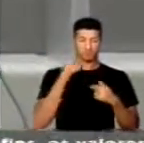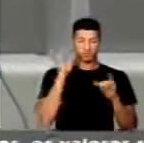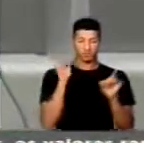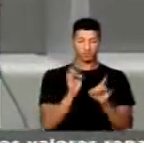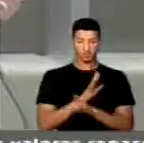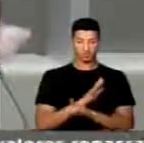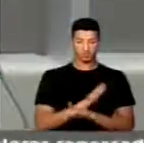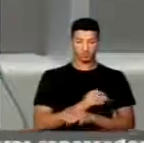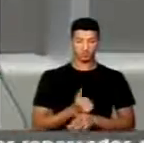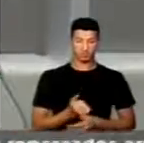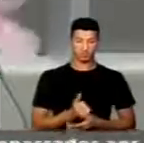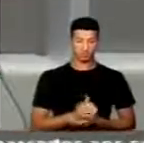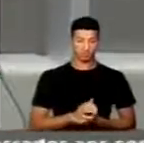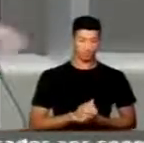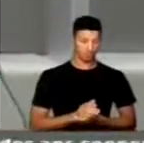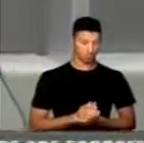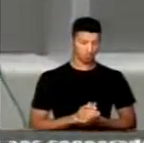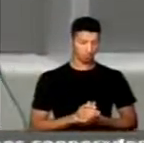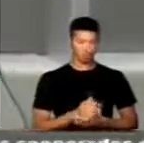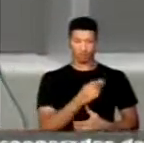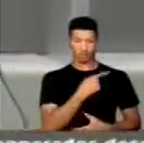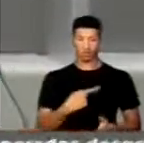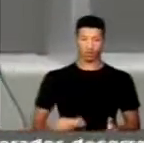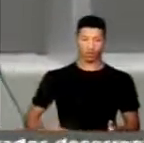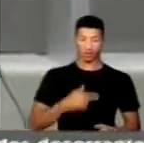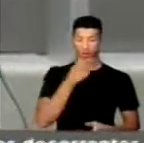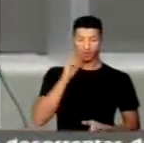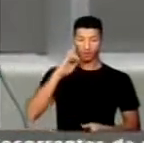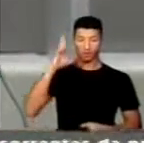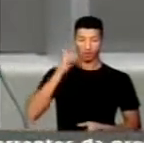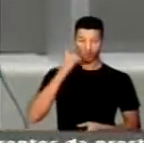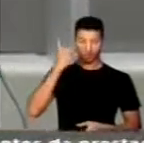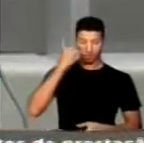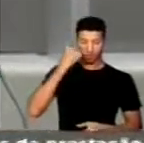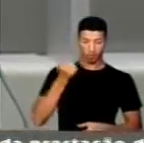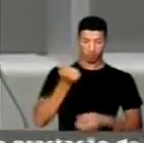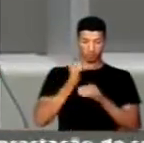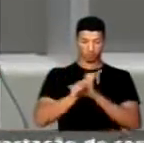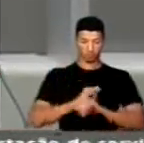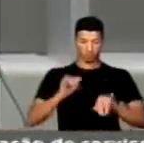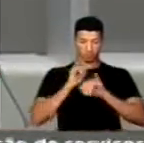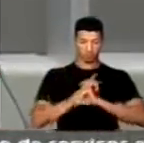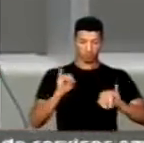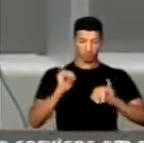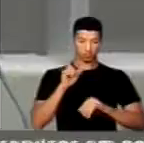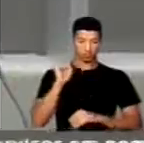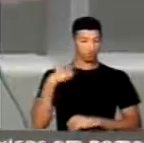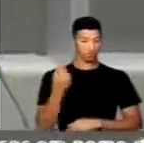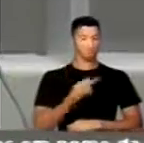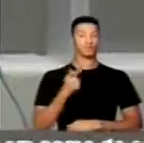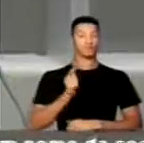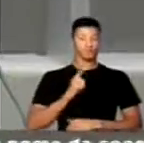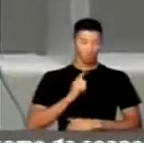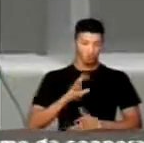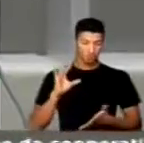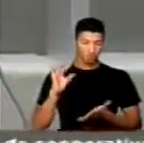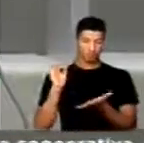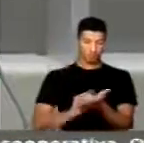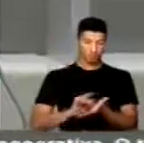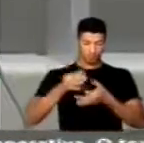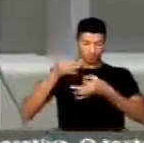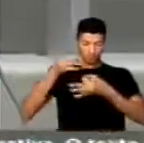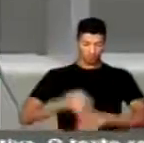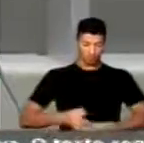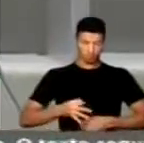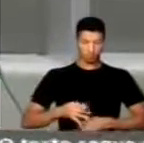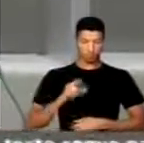concluo, senhores deputados, senhor presidente, senhoras deputadas, dizendo que nós temos absoluta